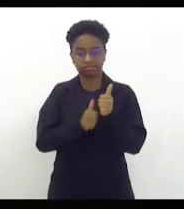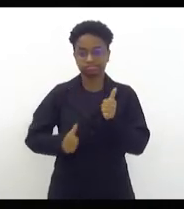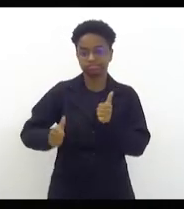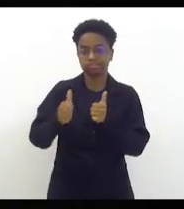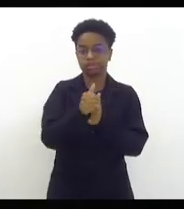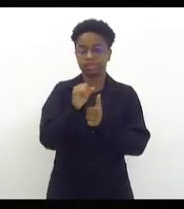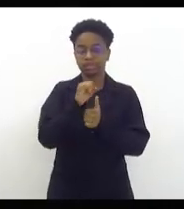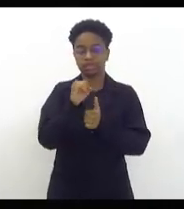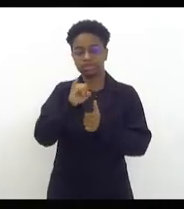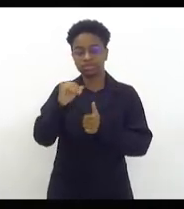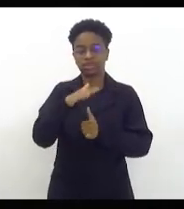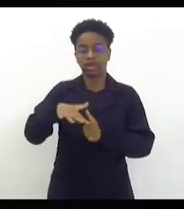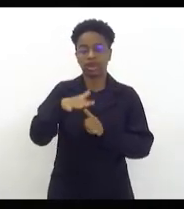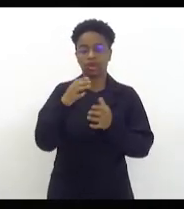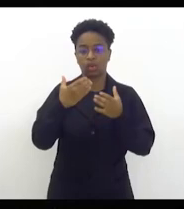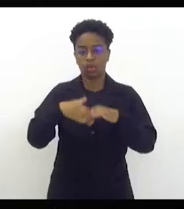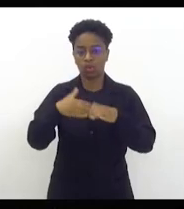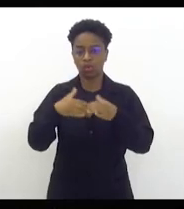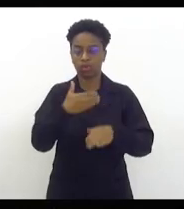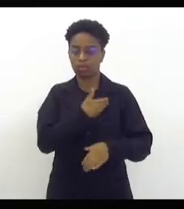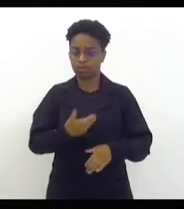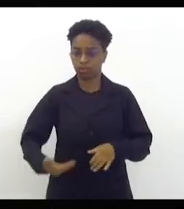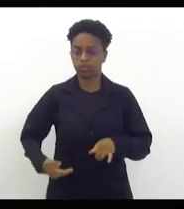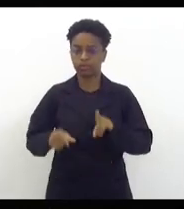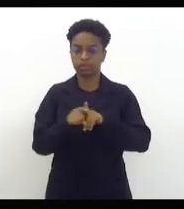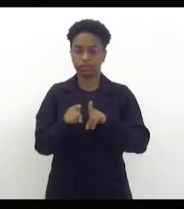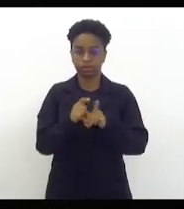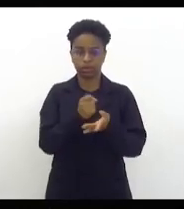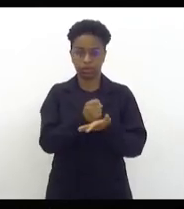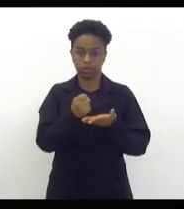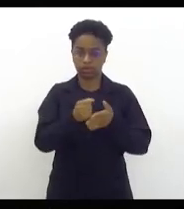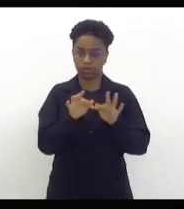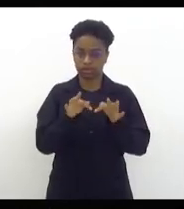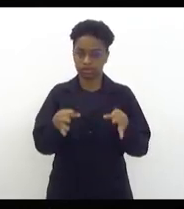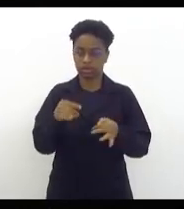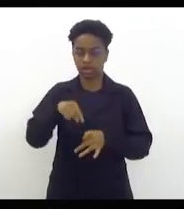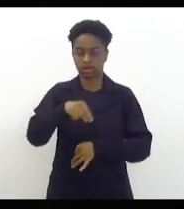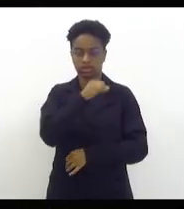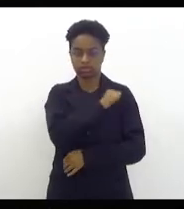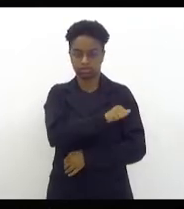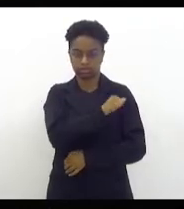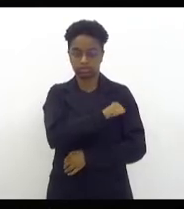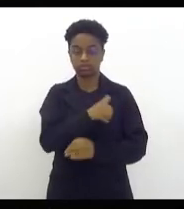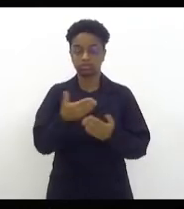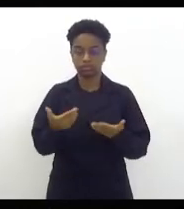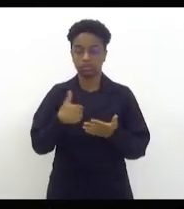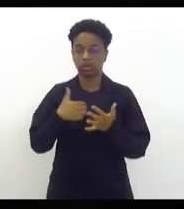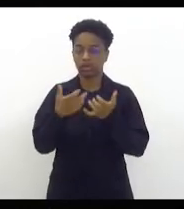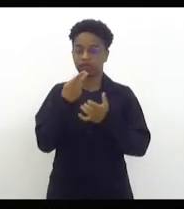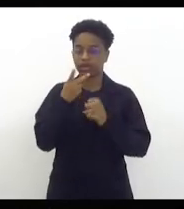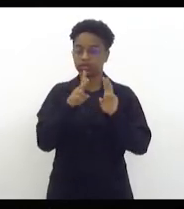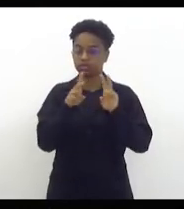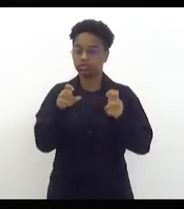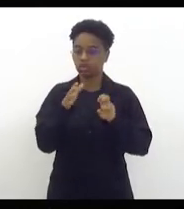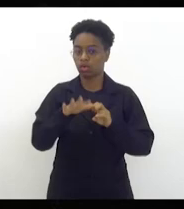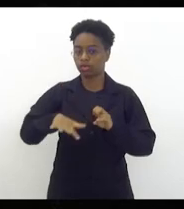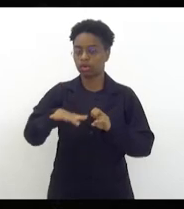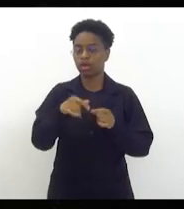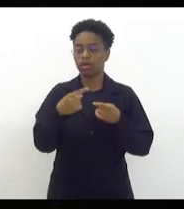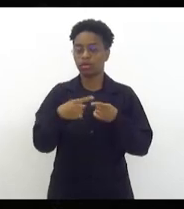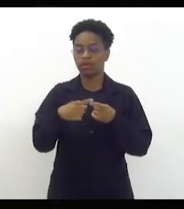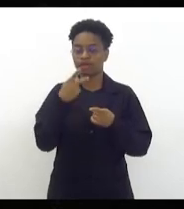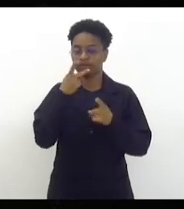para concursos públicos e processos seletivos simplificados no âmbito do Estado do Rio de Janeiro. Eu queria falar sobre isso, porque quando a gente está falando